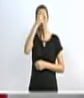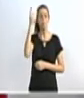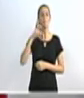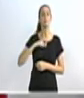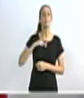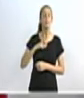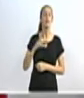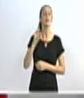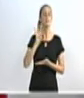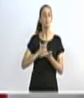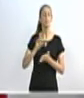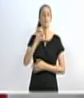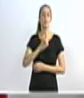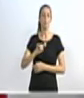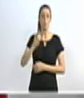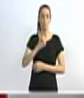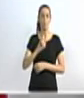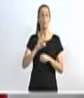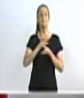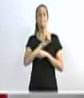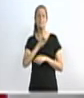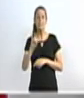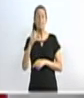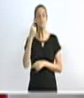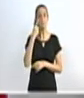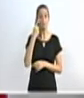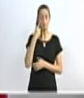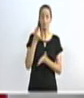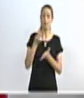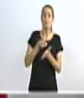Se nós pegarmos as obrigações